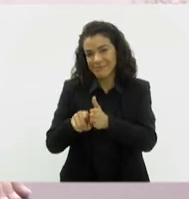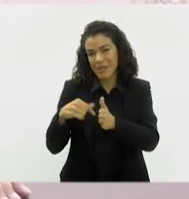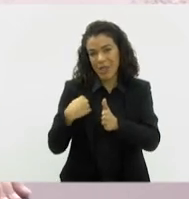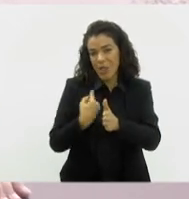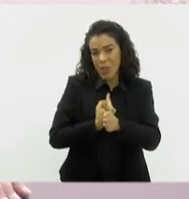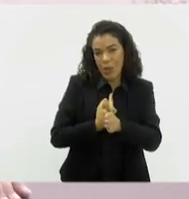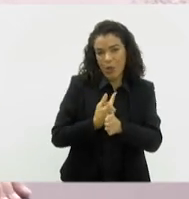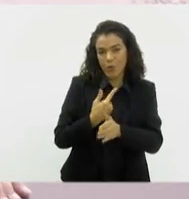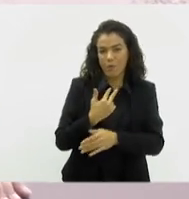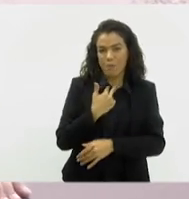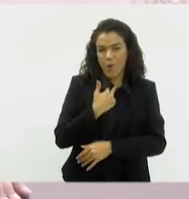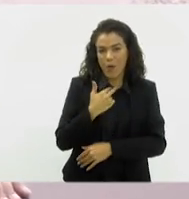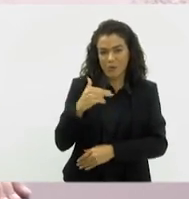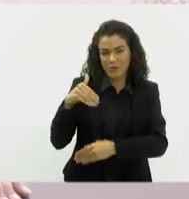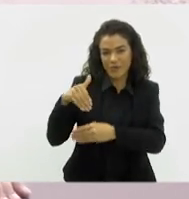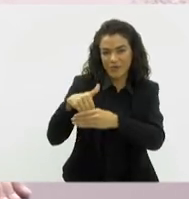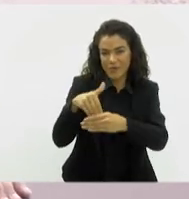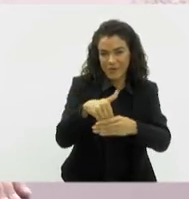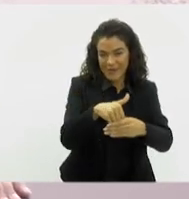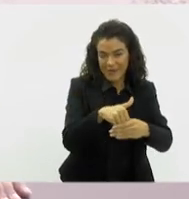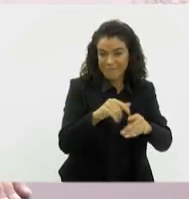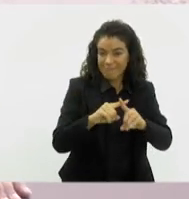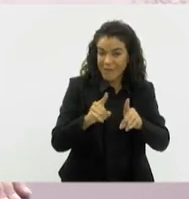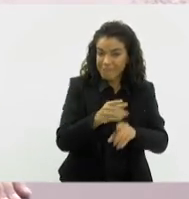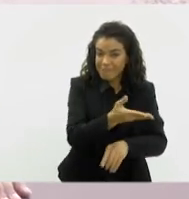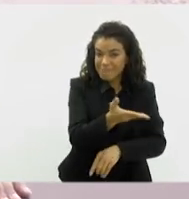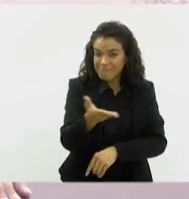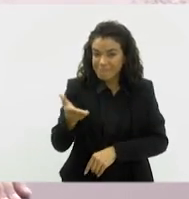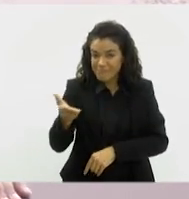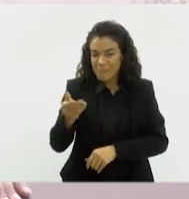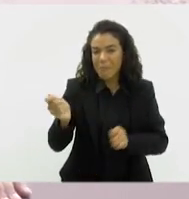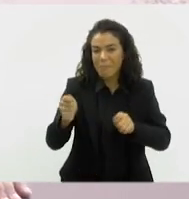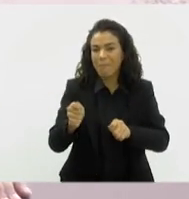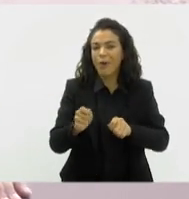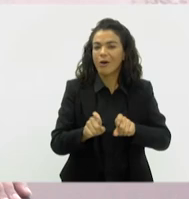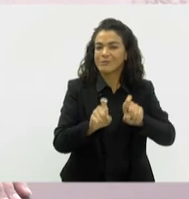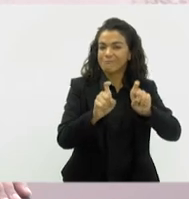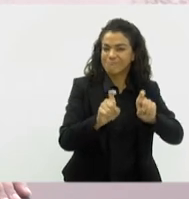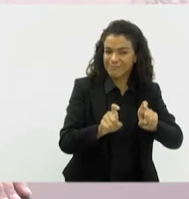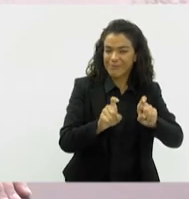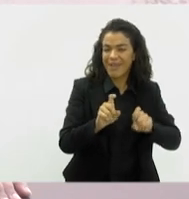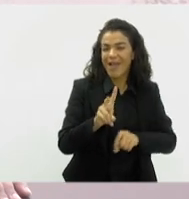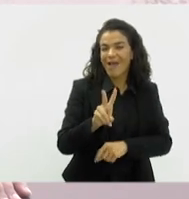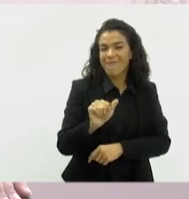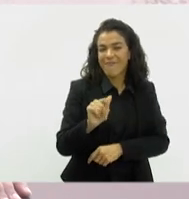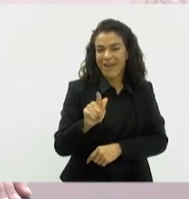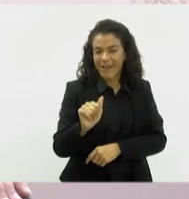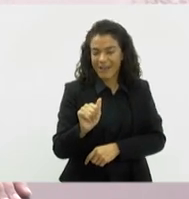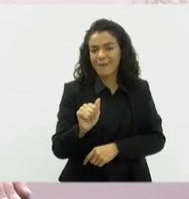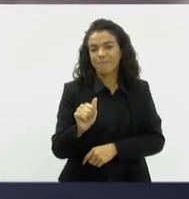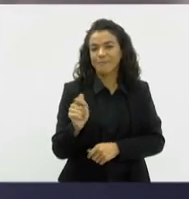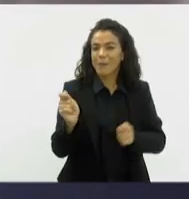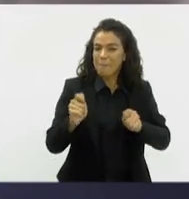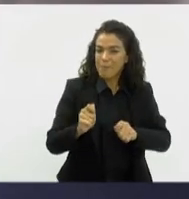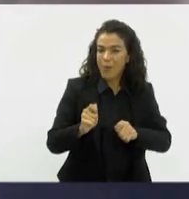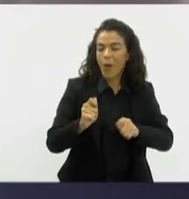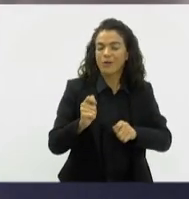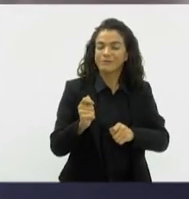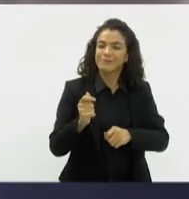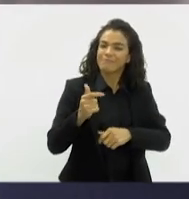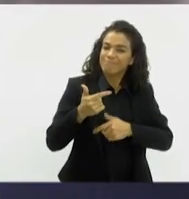voto, Vossas Excelências também possam assumir essa vaga e o nosso mecanismo voltar a funcionar na sua